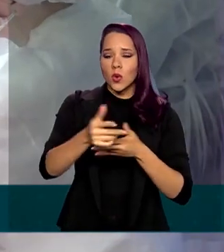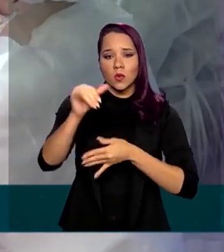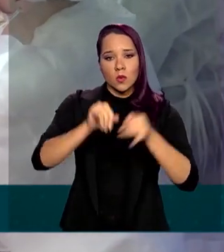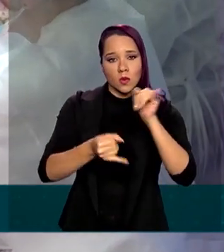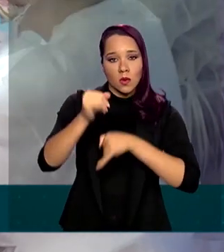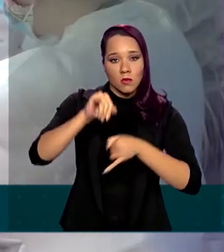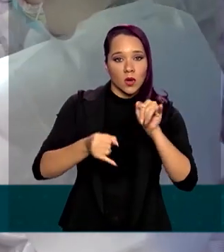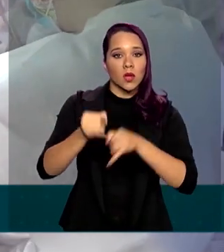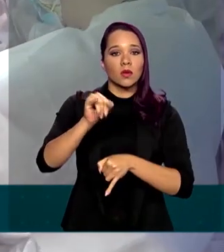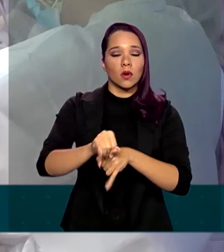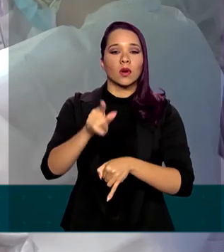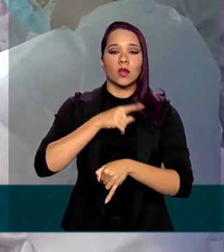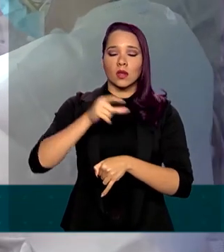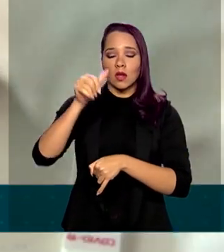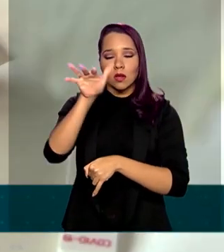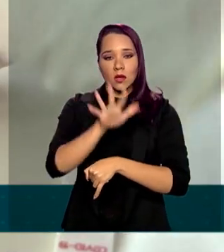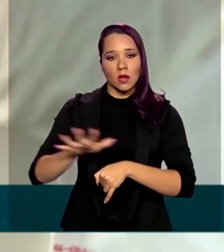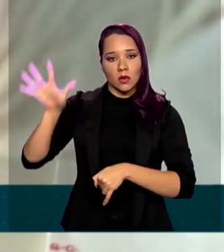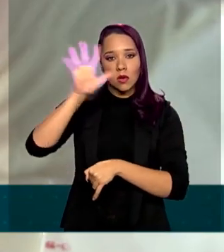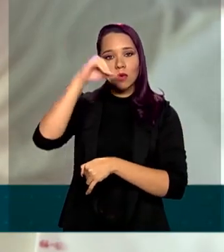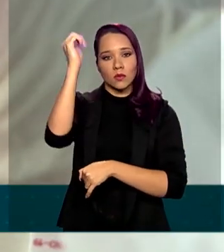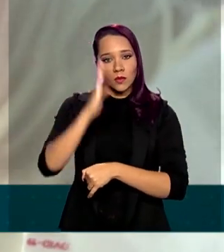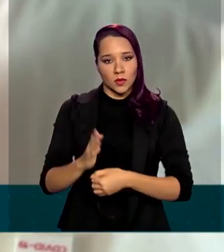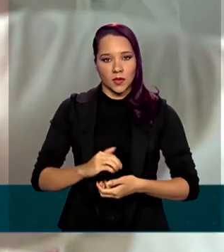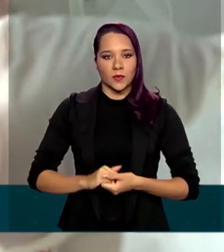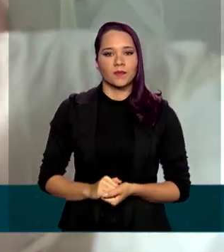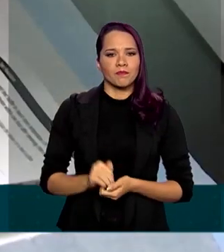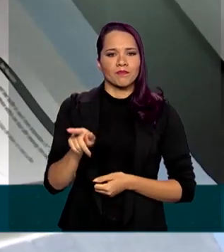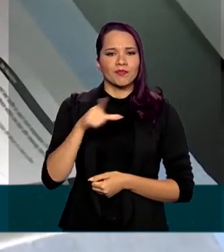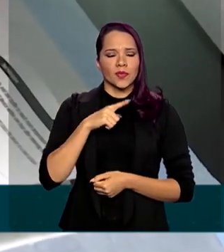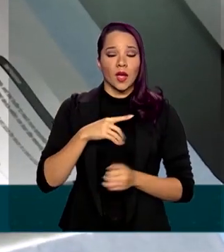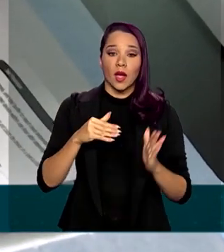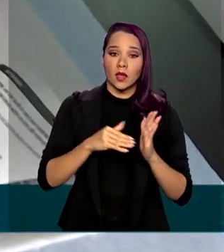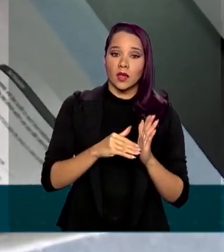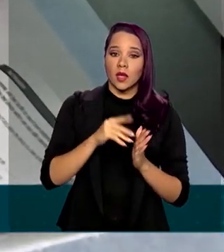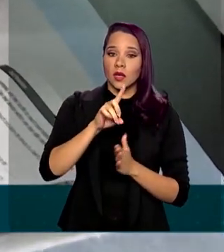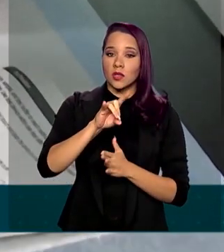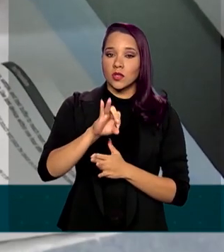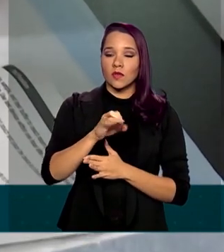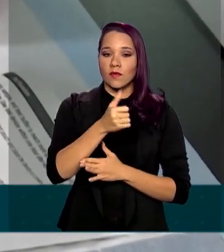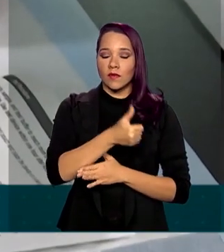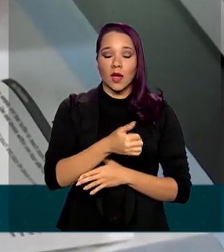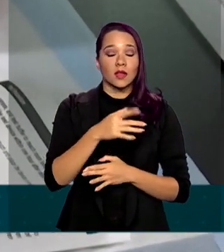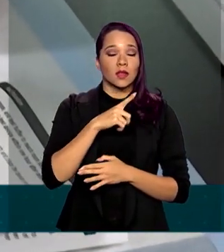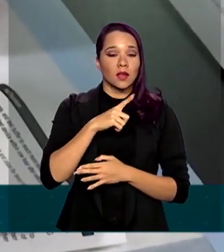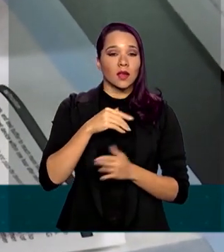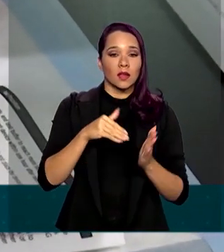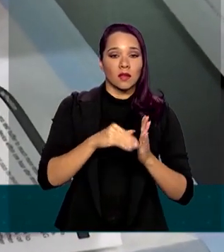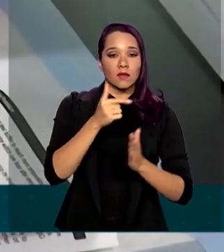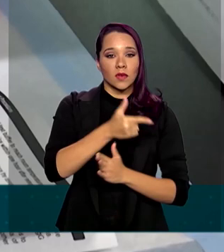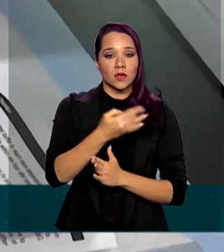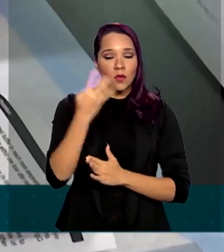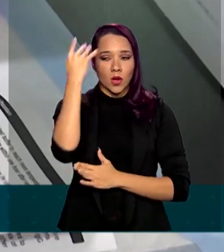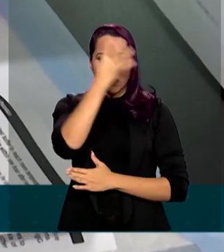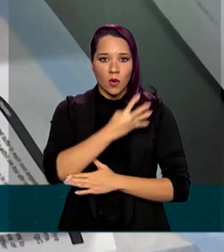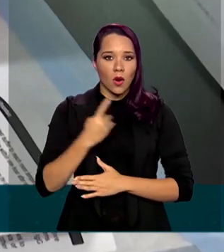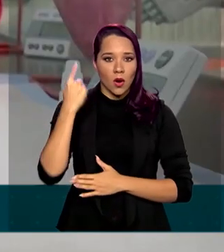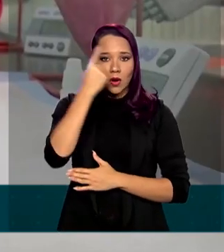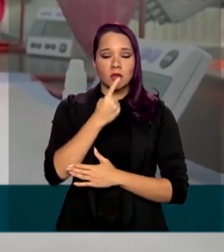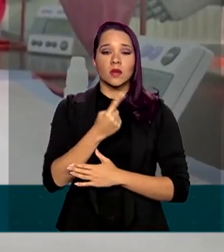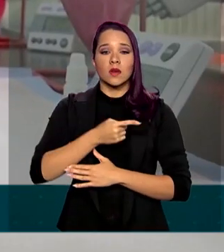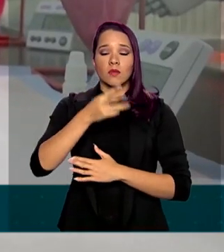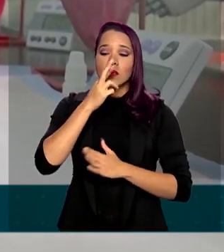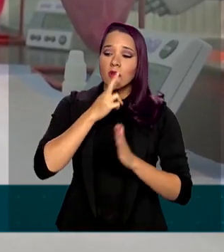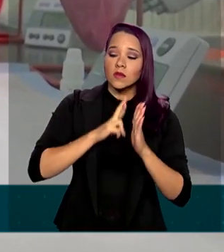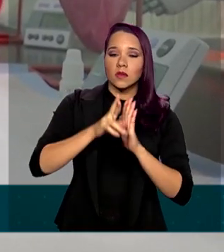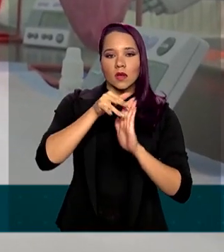funcionem em território nacional. Eles têm até 24 horas a partir do resultado do teste